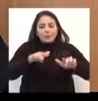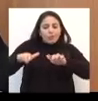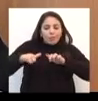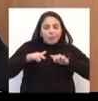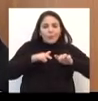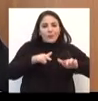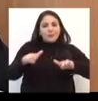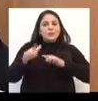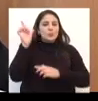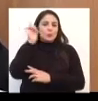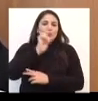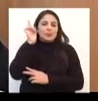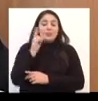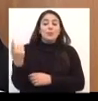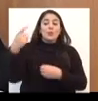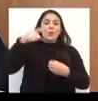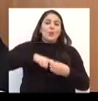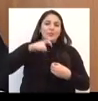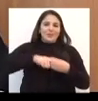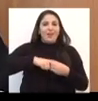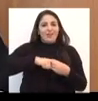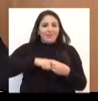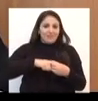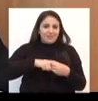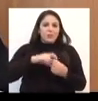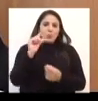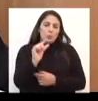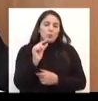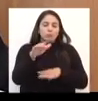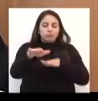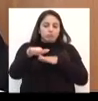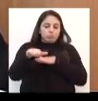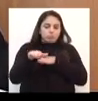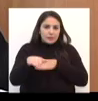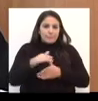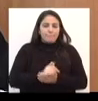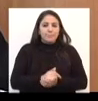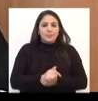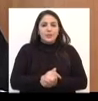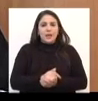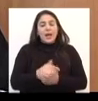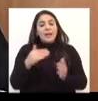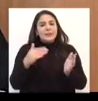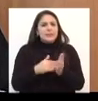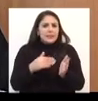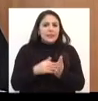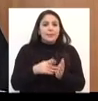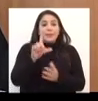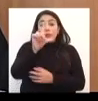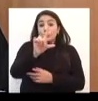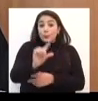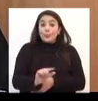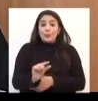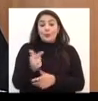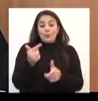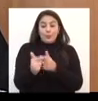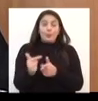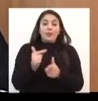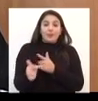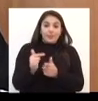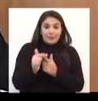a gente conseguiu reverter, em parte, né, para pelo menos amenizar o